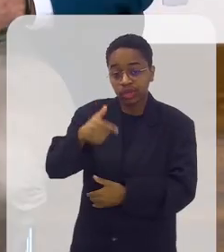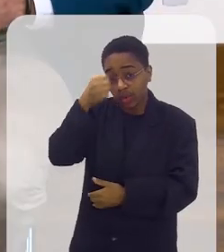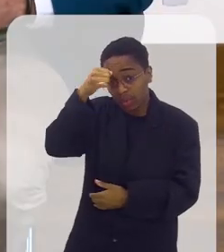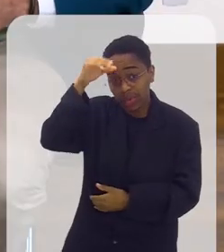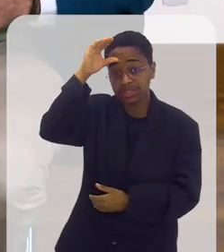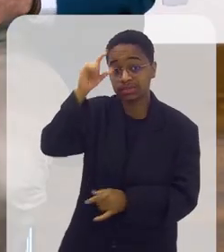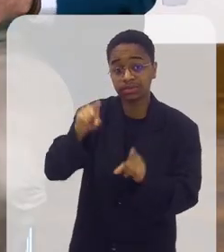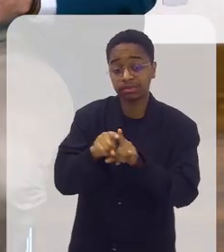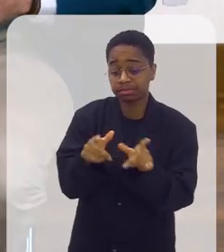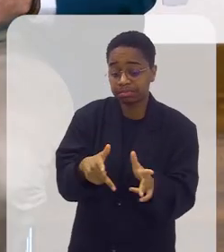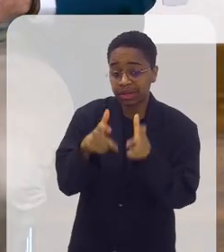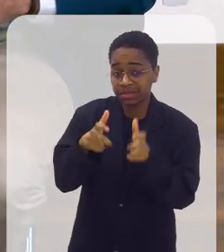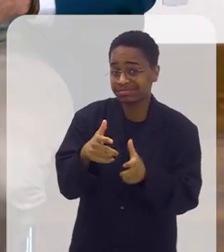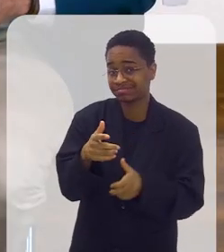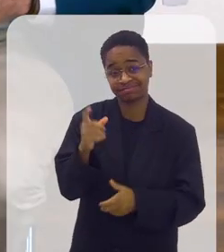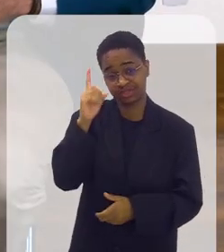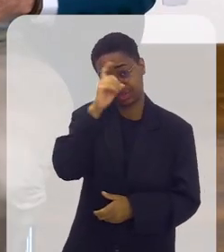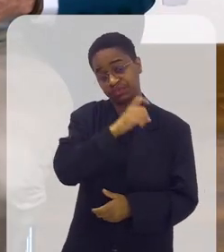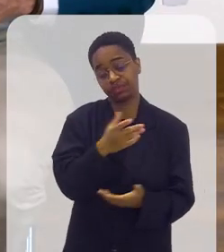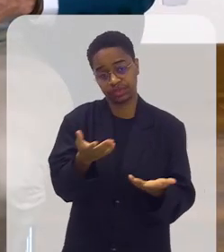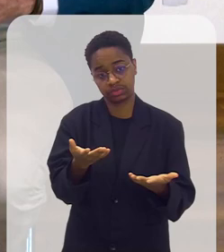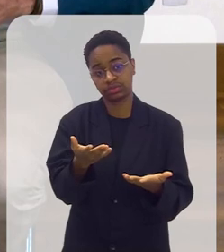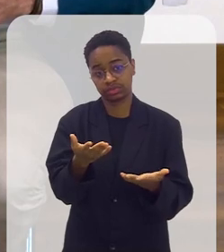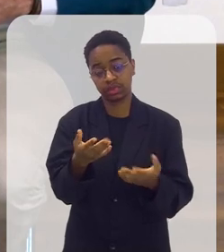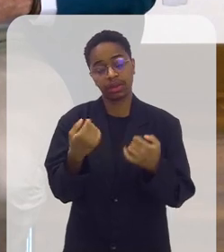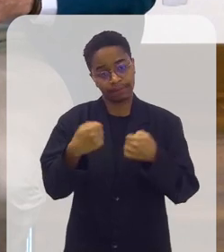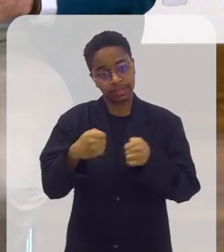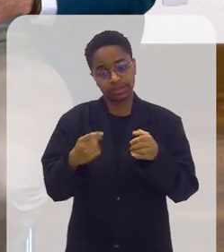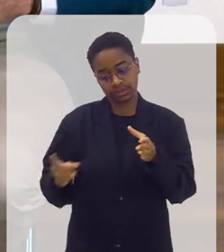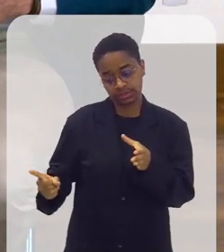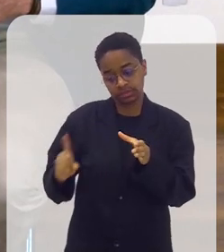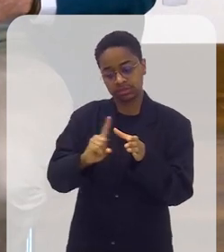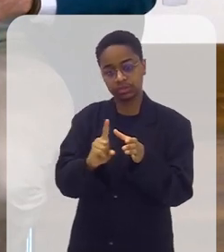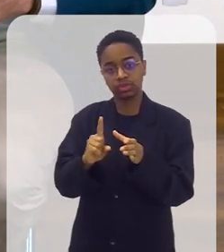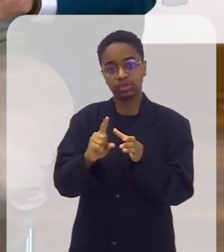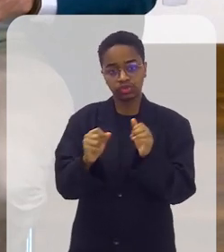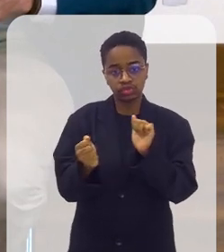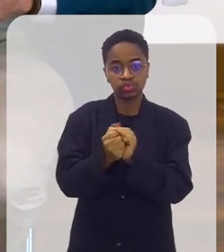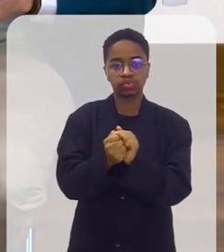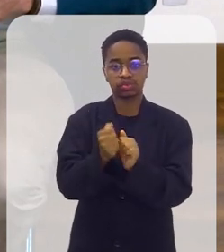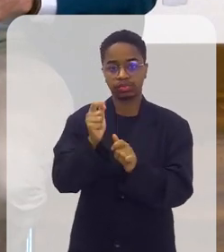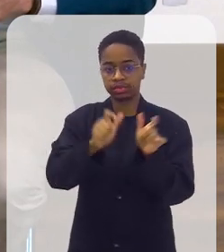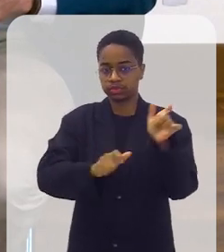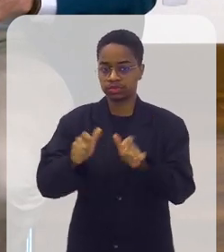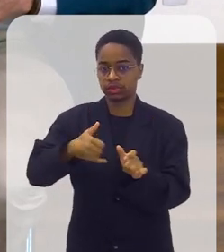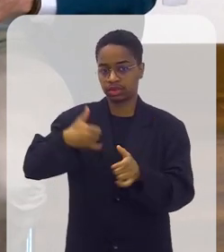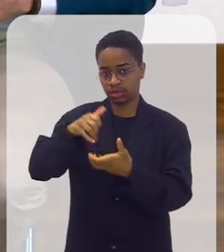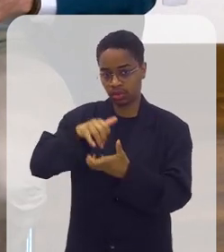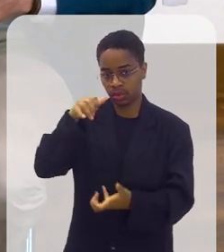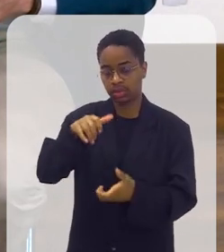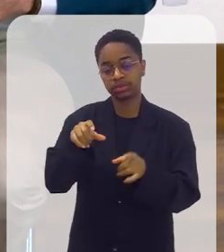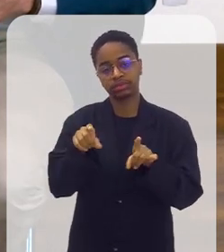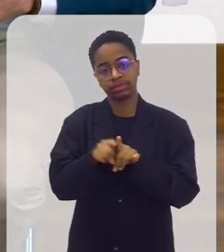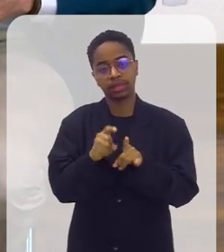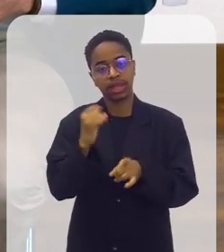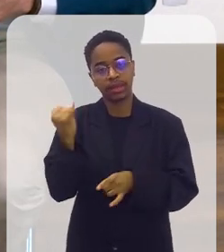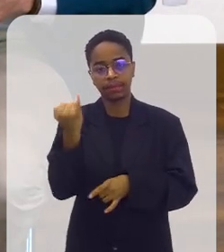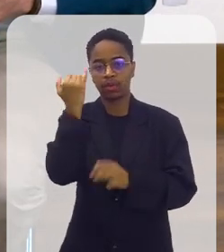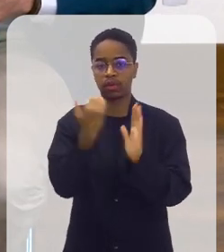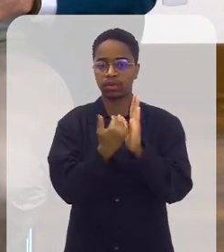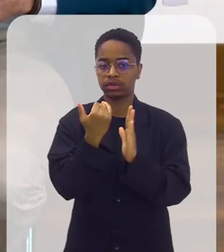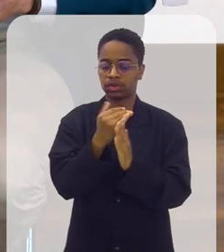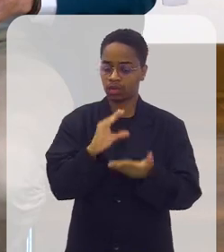o conhecimento e o reconhecimento disso é muito complicado. Então, a participação da sociedade civil, dos conselhos de direitos, são de